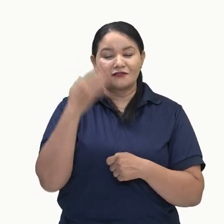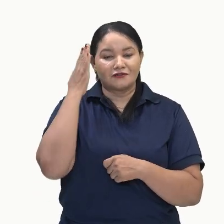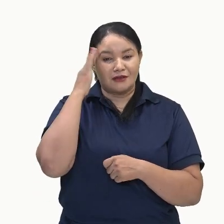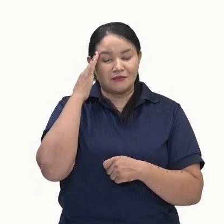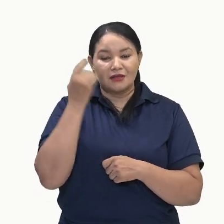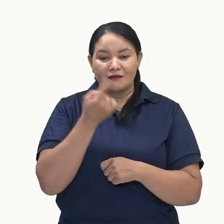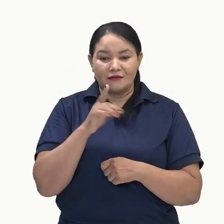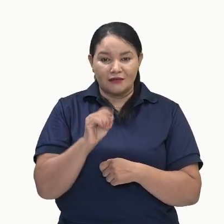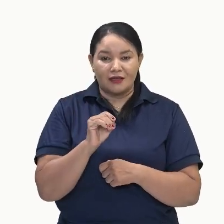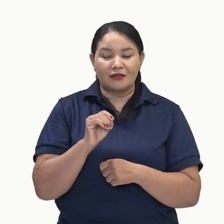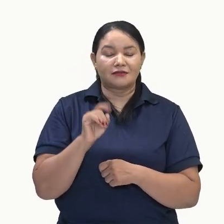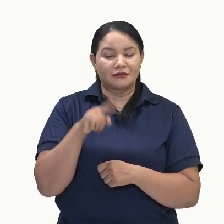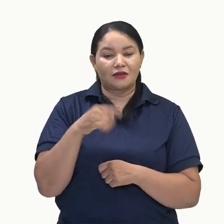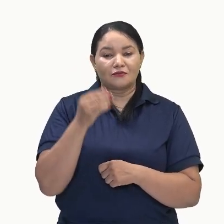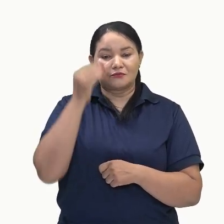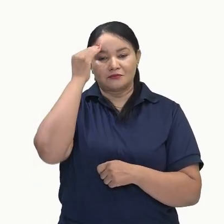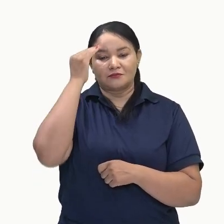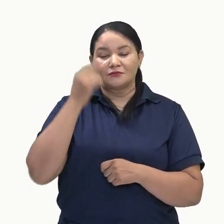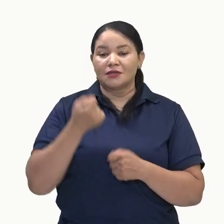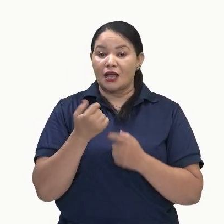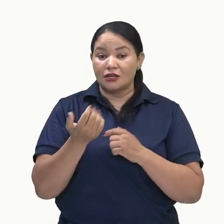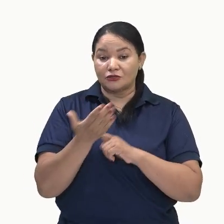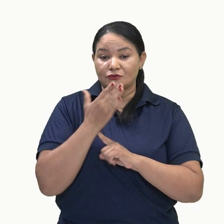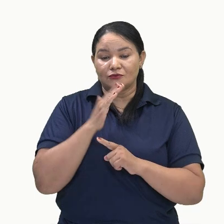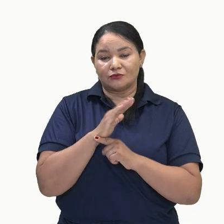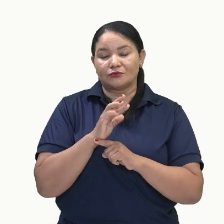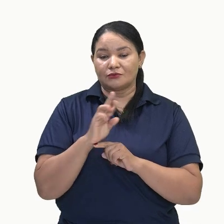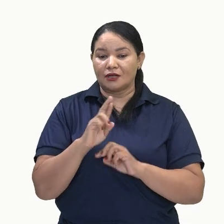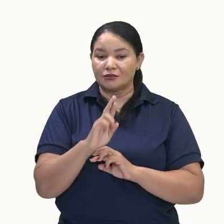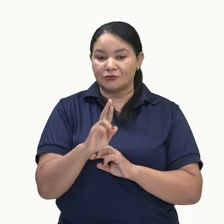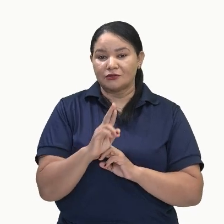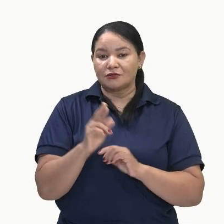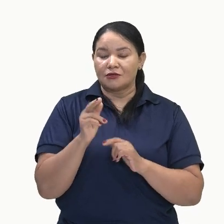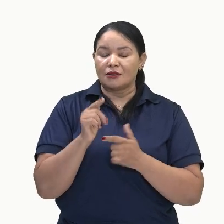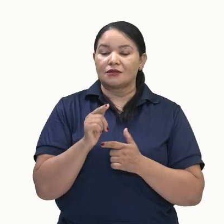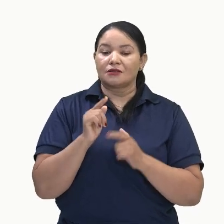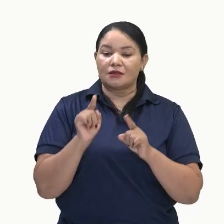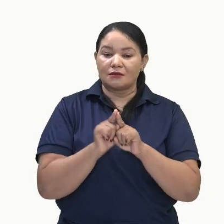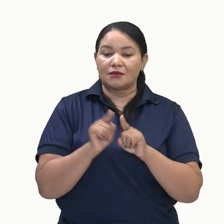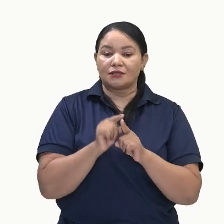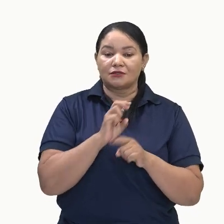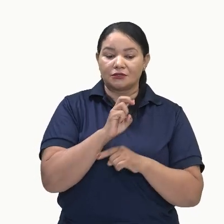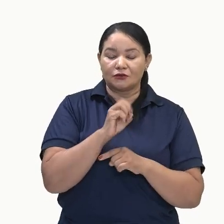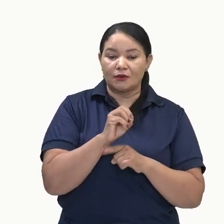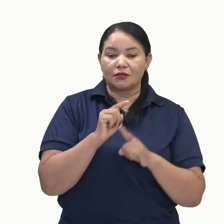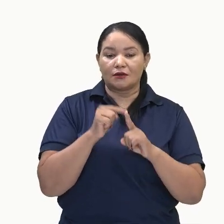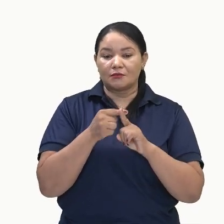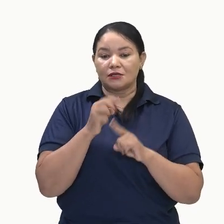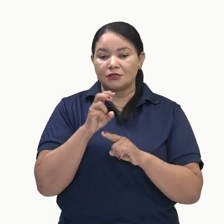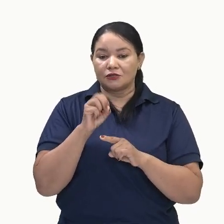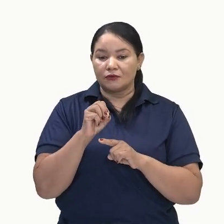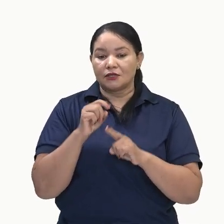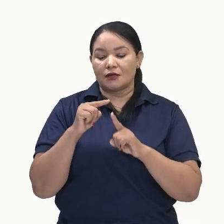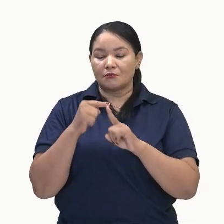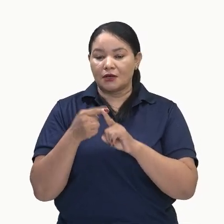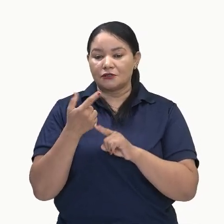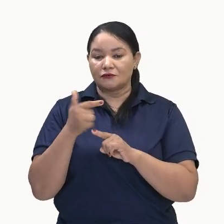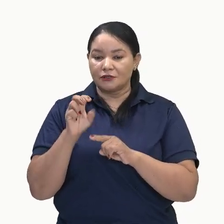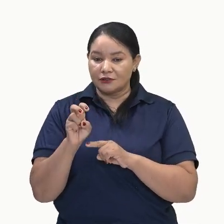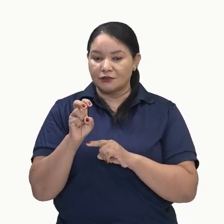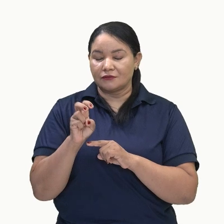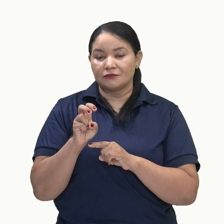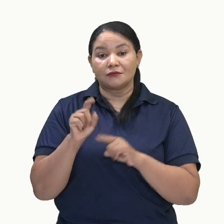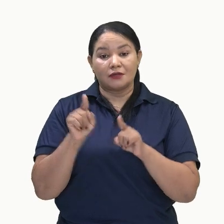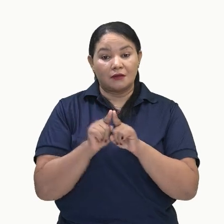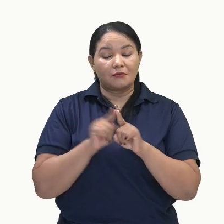10%? Calcular 10%, porque ajuda a resolver situações, problemas. Então, 50 mais 50 mais 25. Essa aqui seria outra maneira de